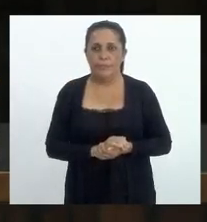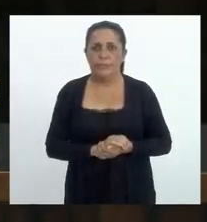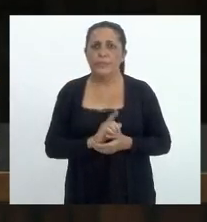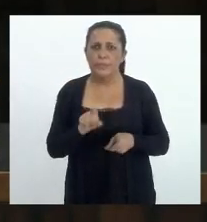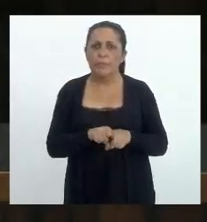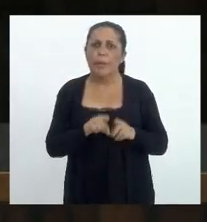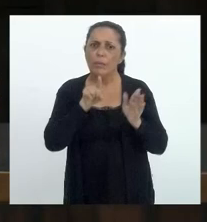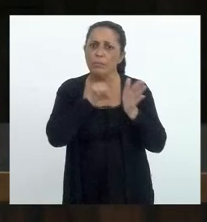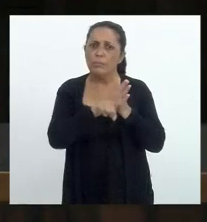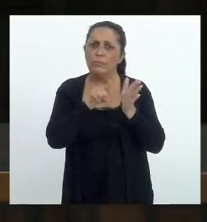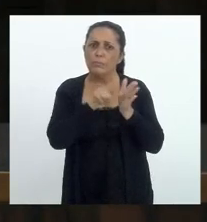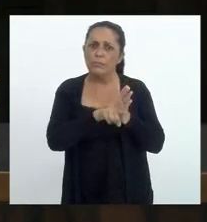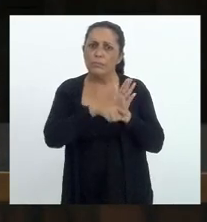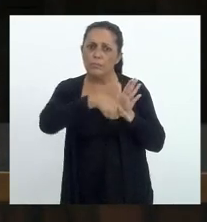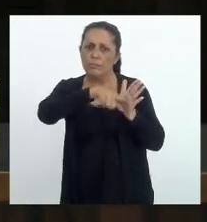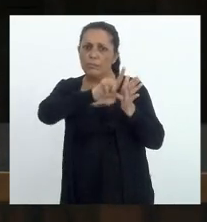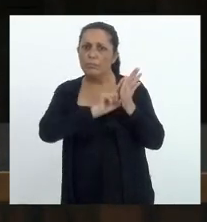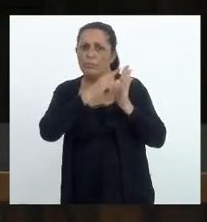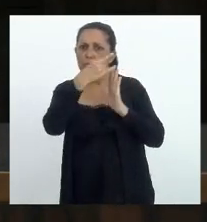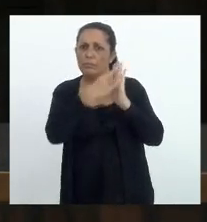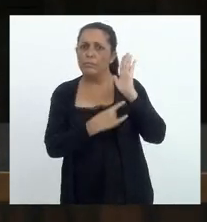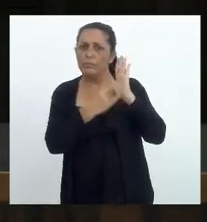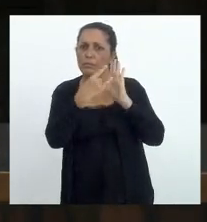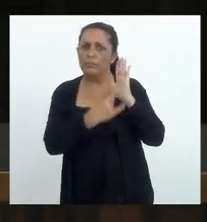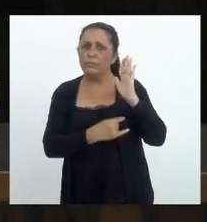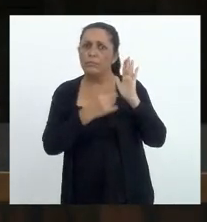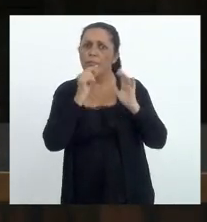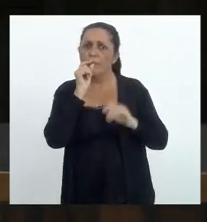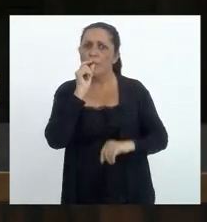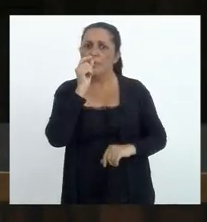questionou lá preliminar a palavra